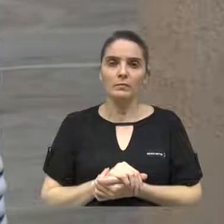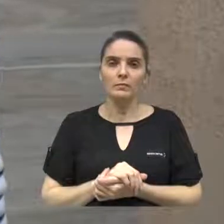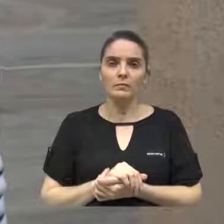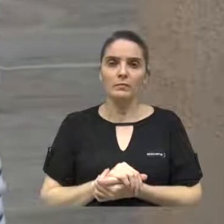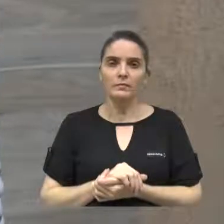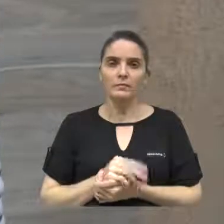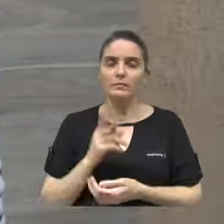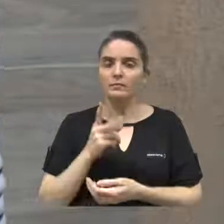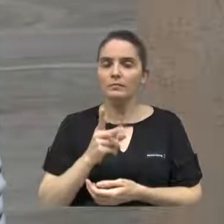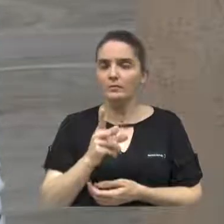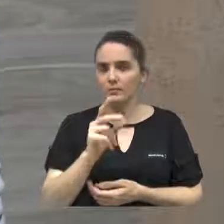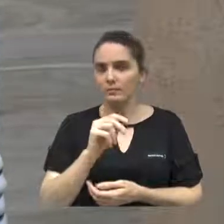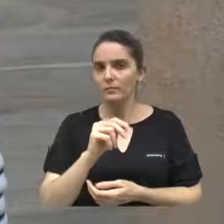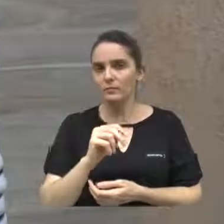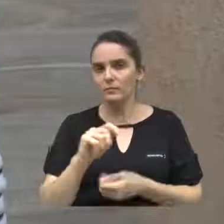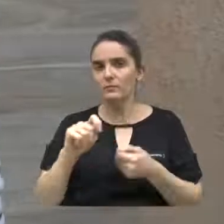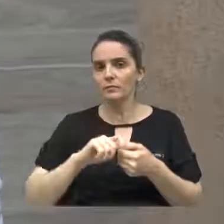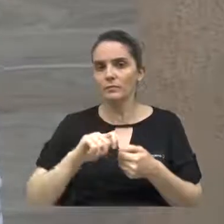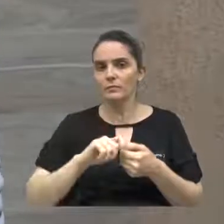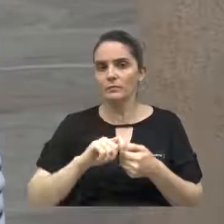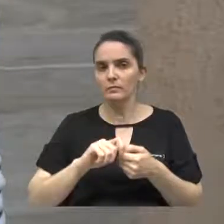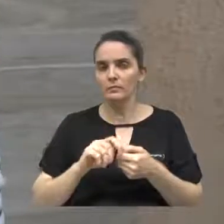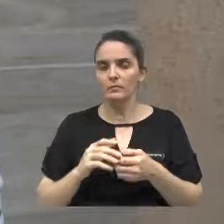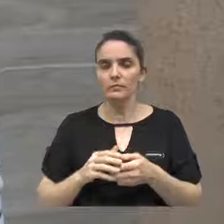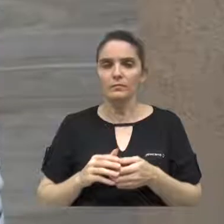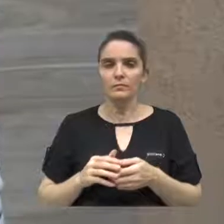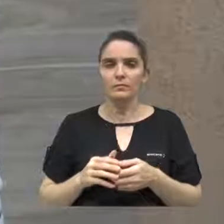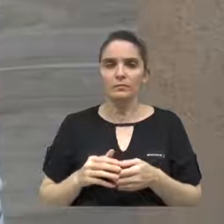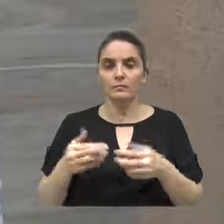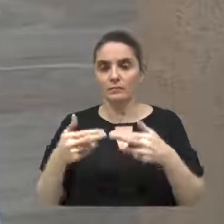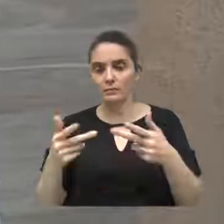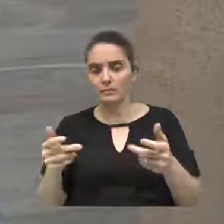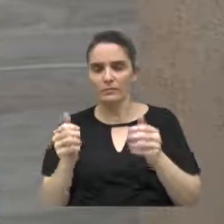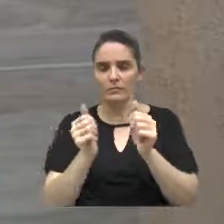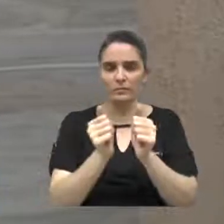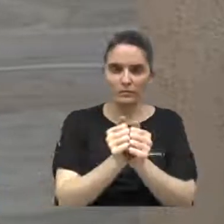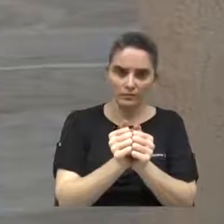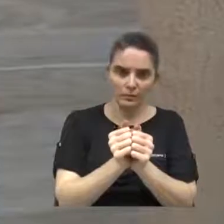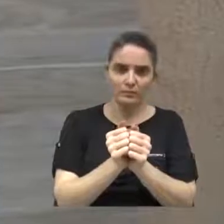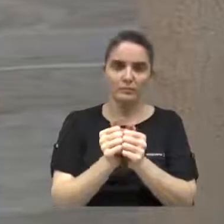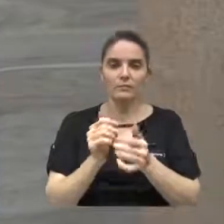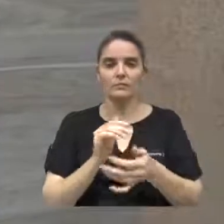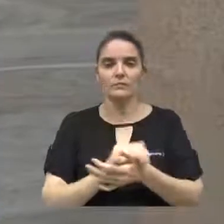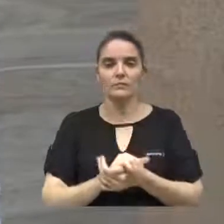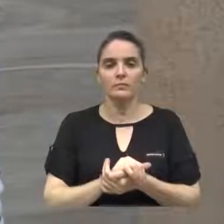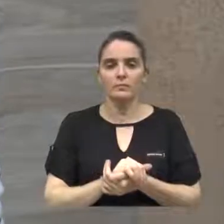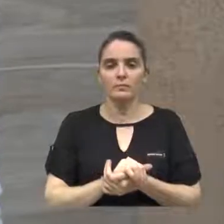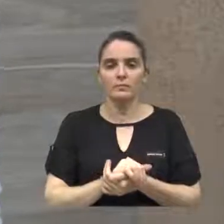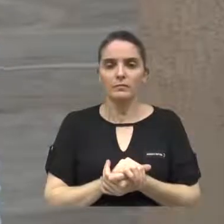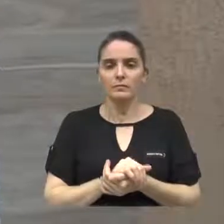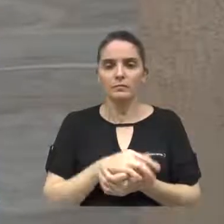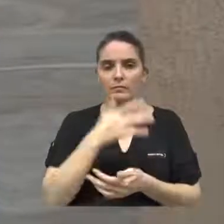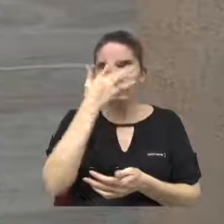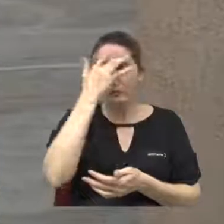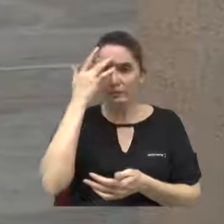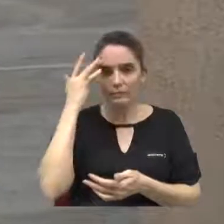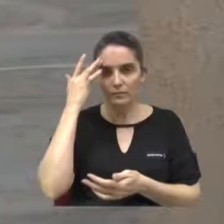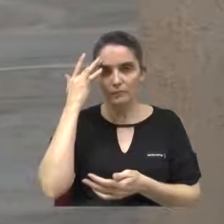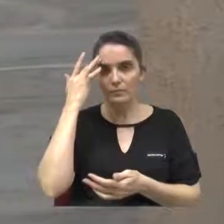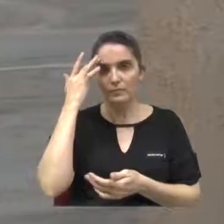sempre essa colocação da venda casada. Muitas vezes, as pessoas acabam